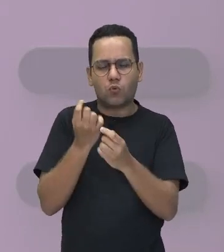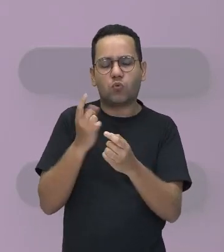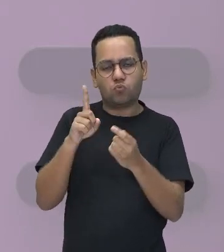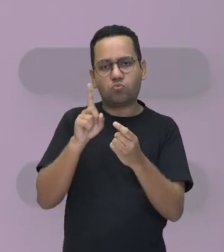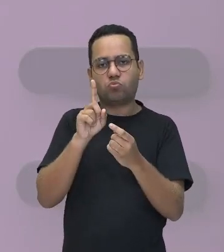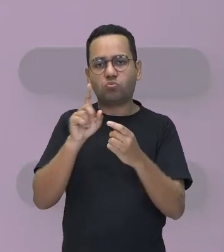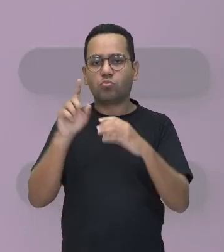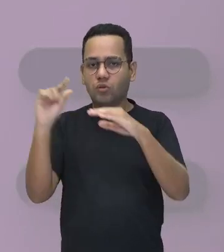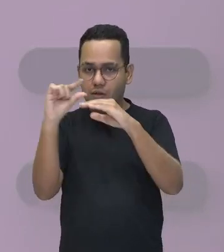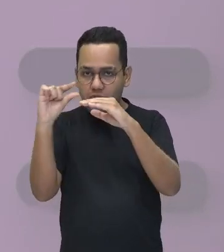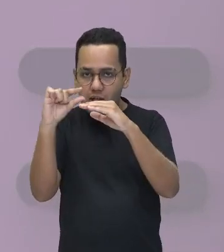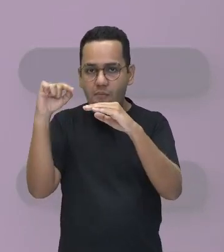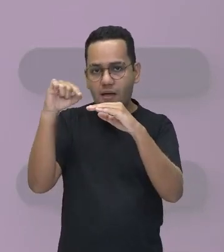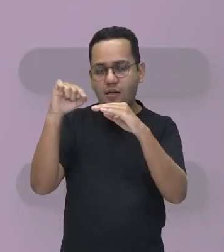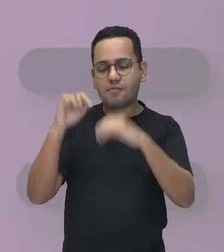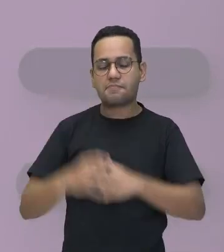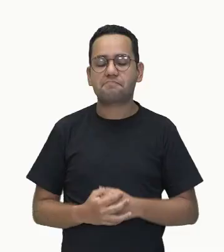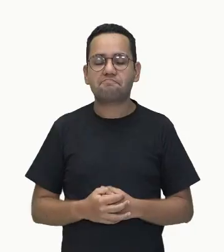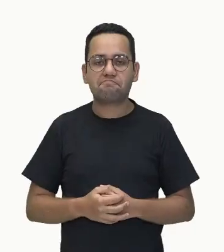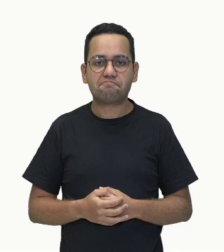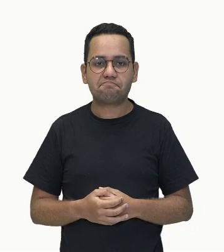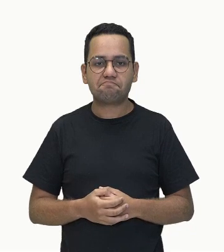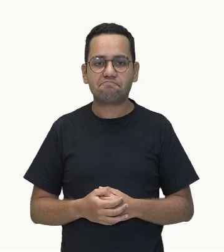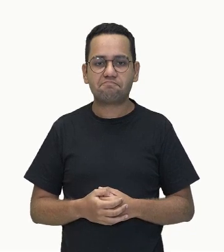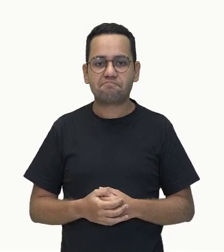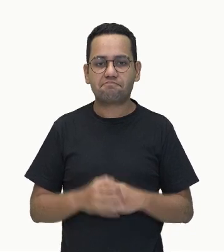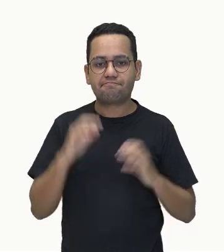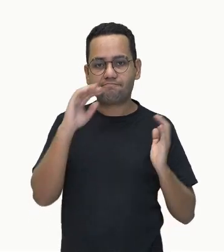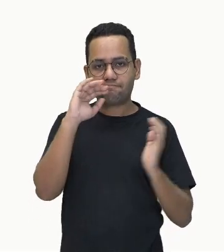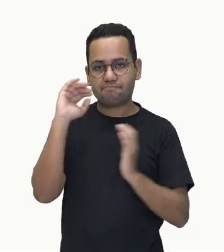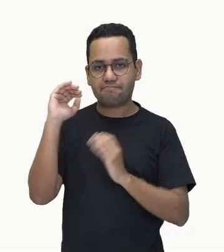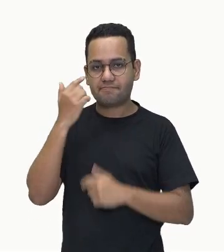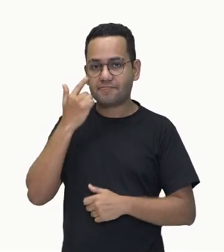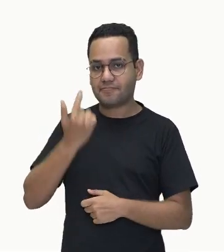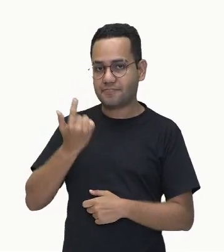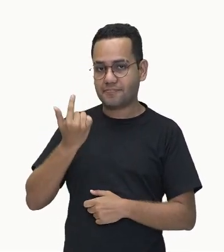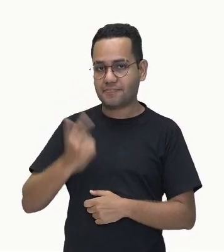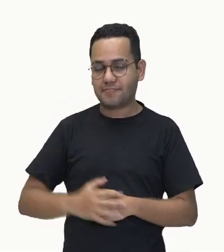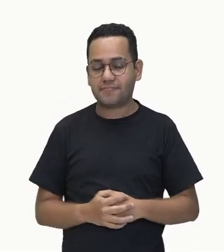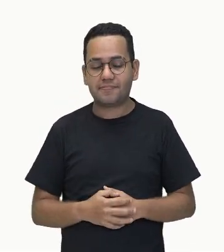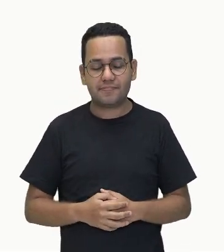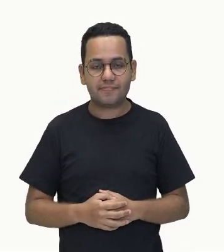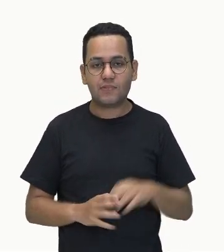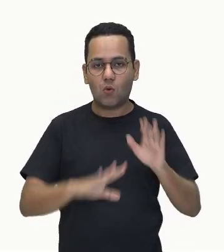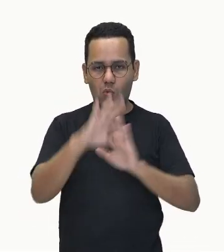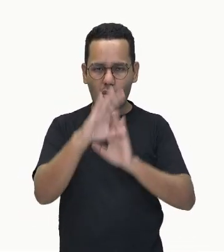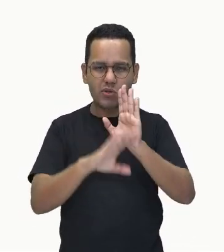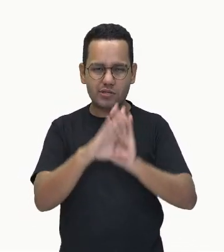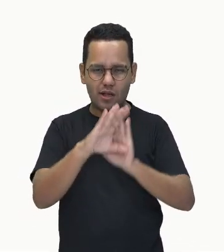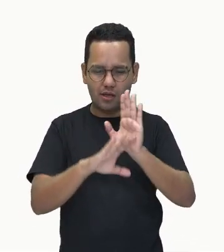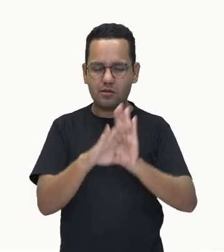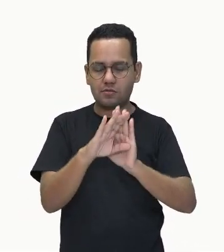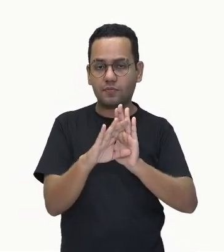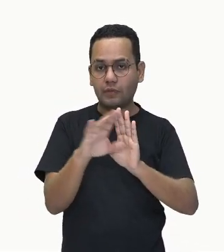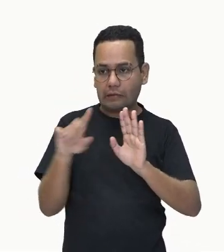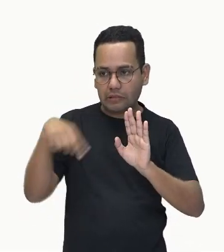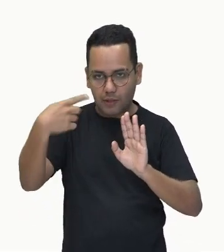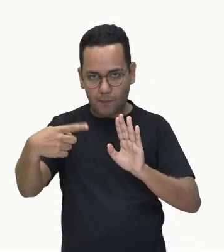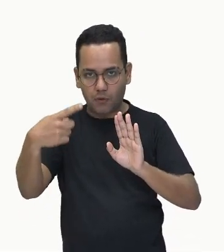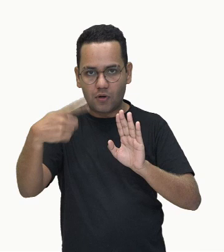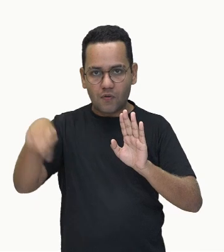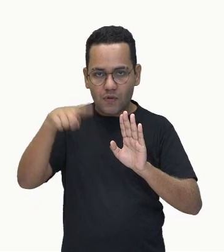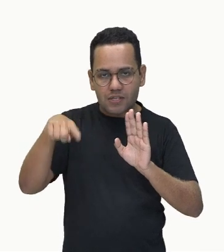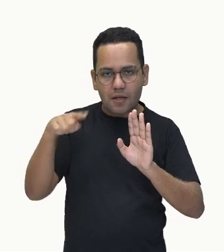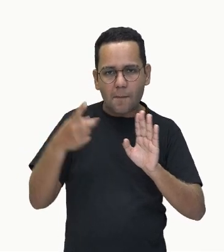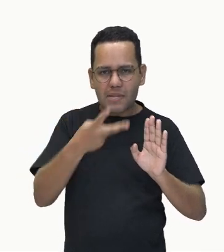expoente Tá bom então vamos a nossa primeira cartela pra gente verificar algumas definições e logo em seguida a gente vai